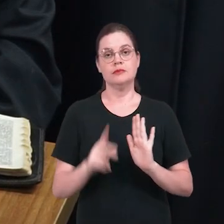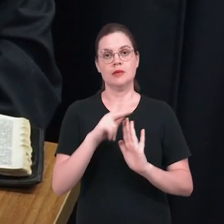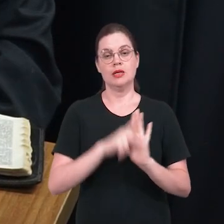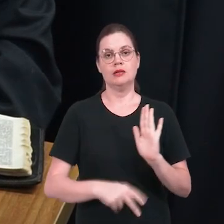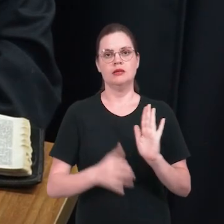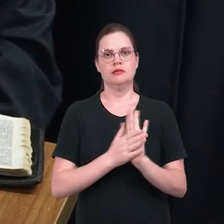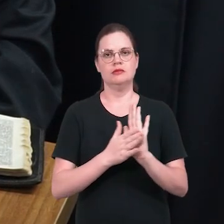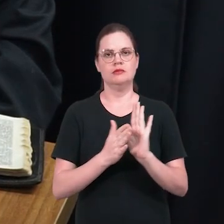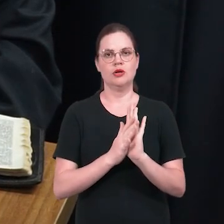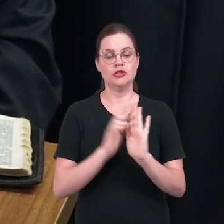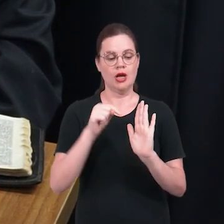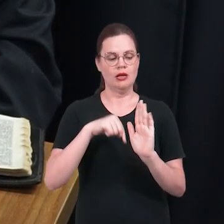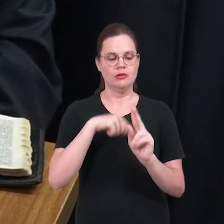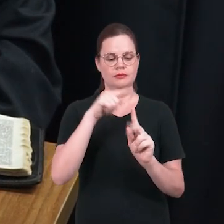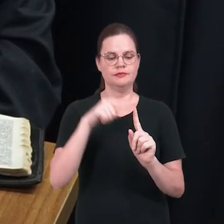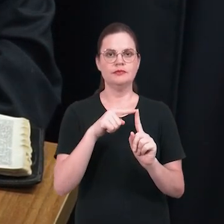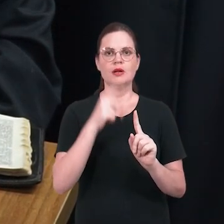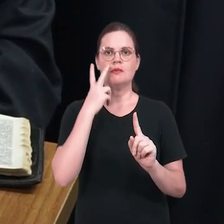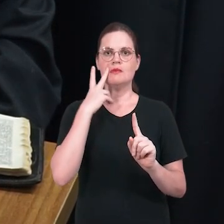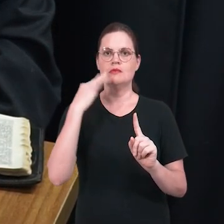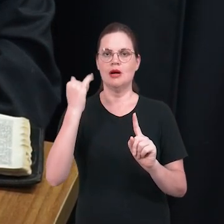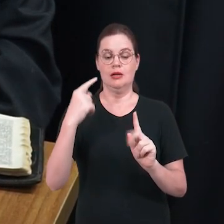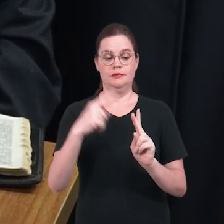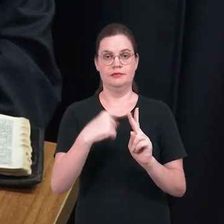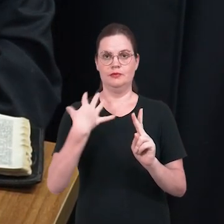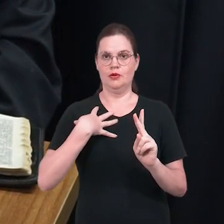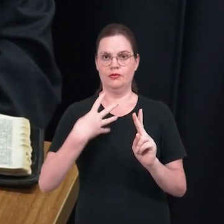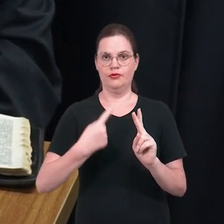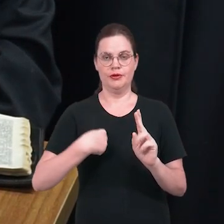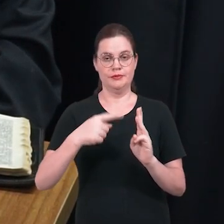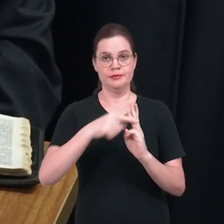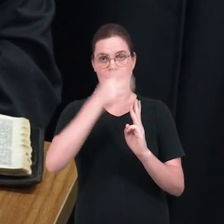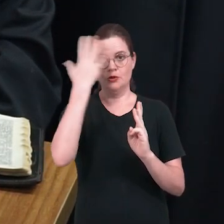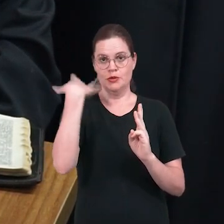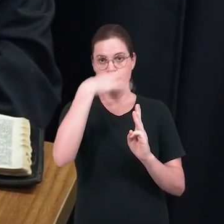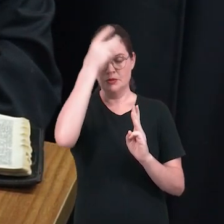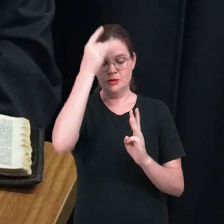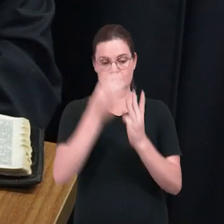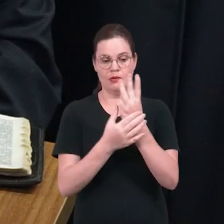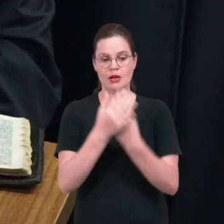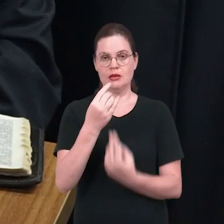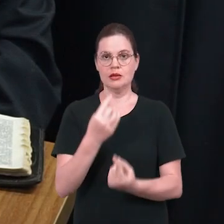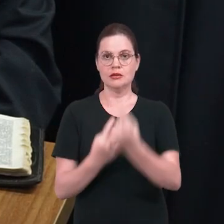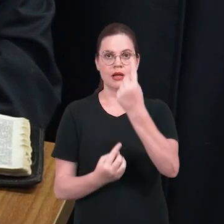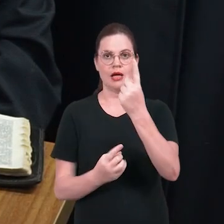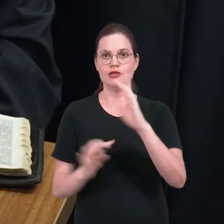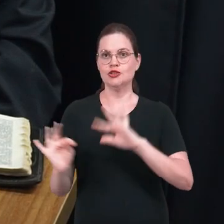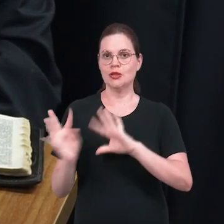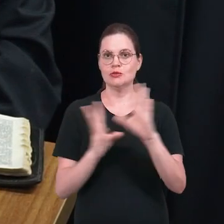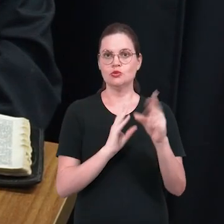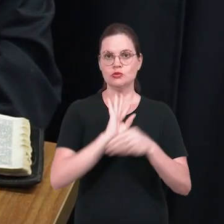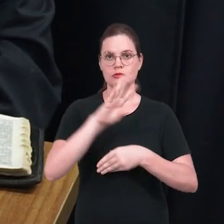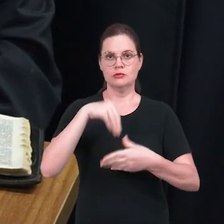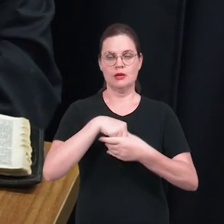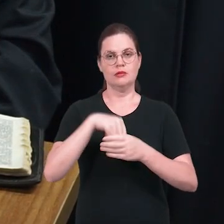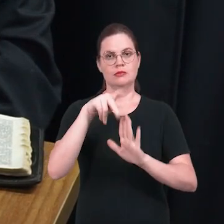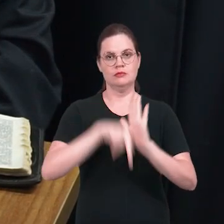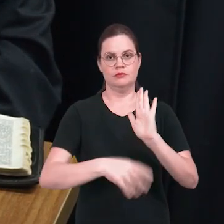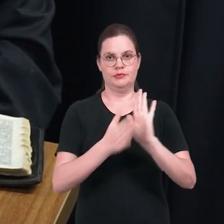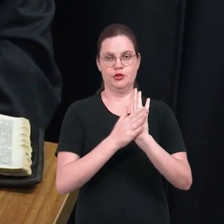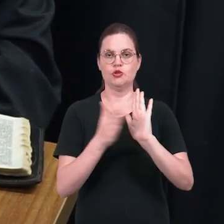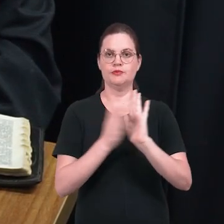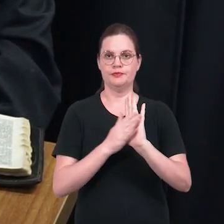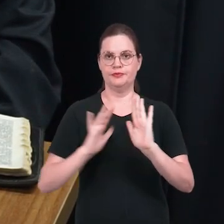envolveu o Filho e envolve o seu Espírito Santo. Então, toda a Trindade está envolvida nesse projeto. E nós